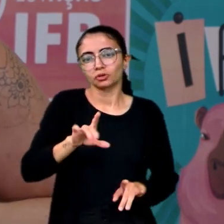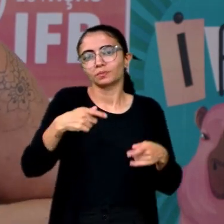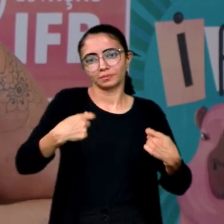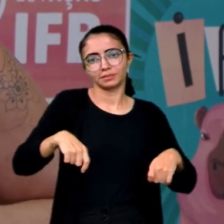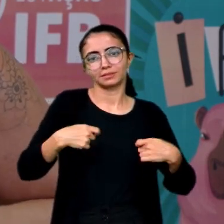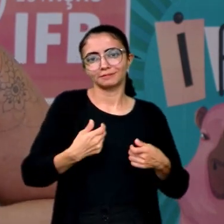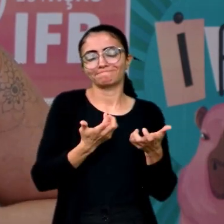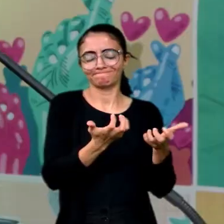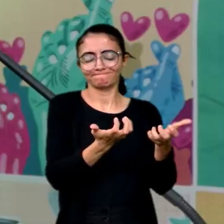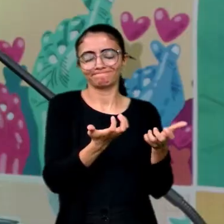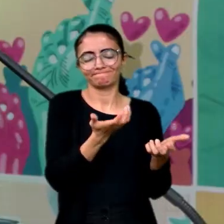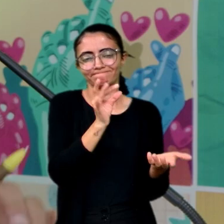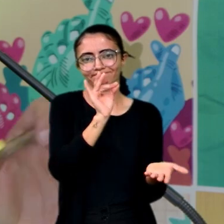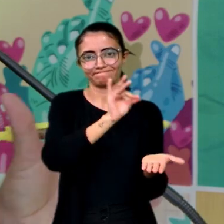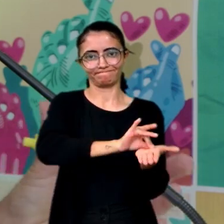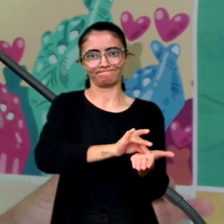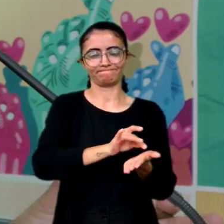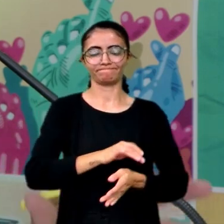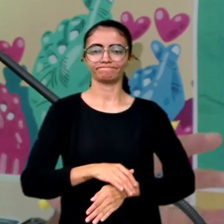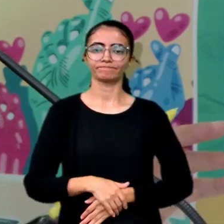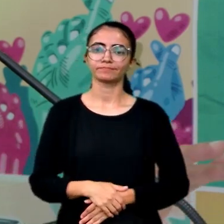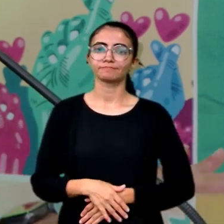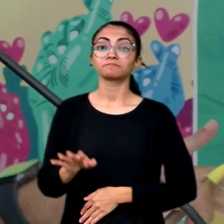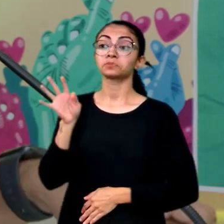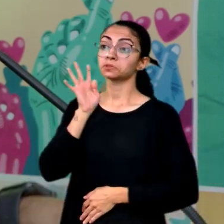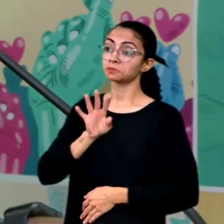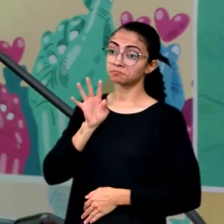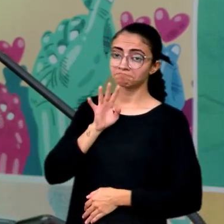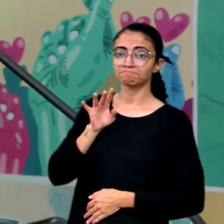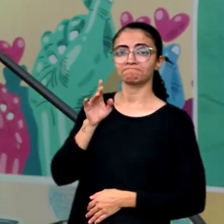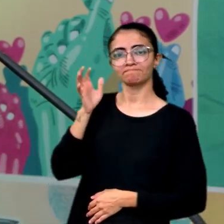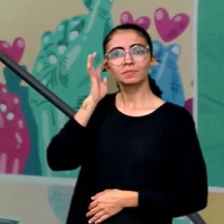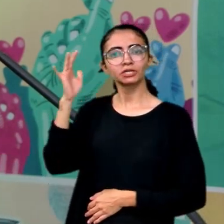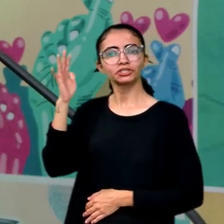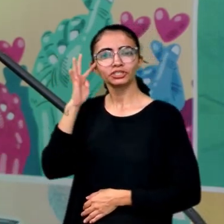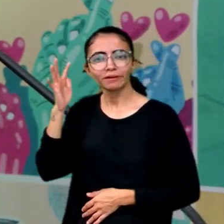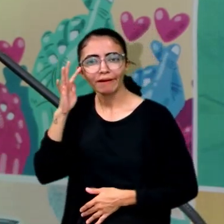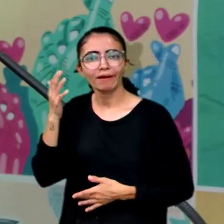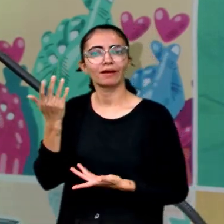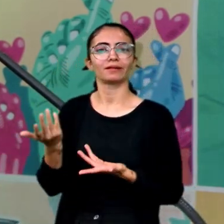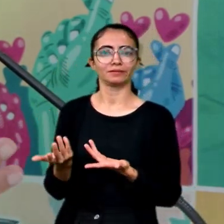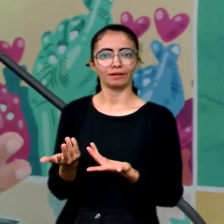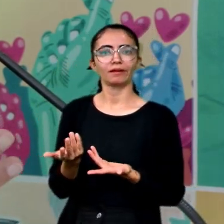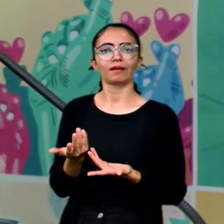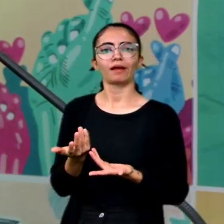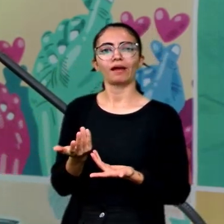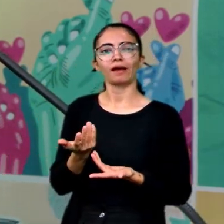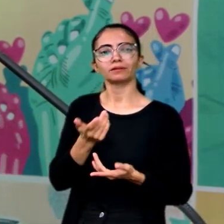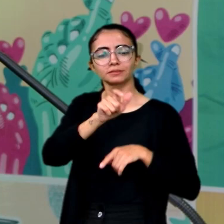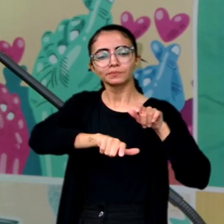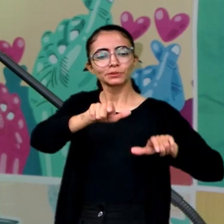Bacana poder imaginar toda essa atmosfera acontecendo aqui e as pessoas tendo a oportunidade de